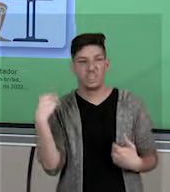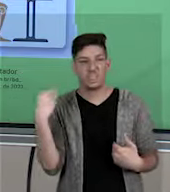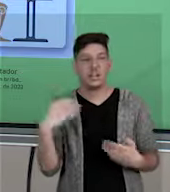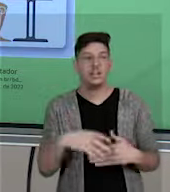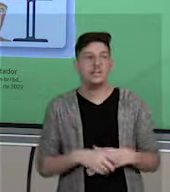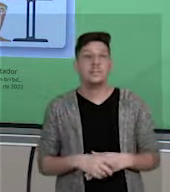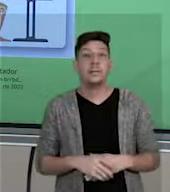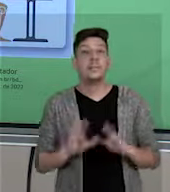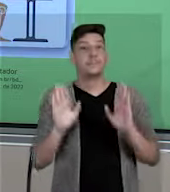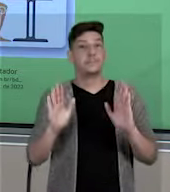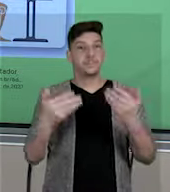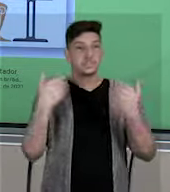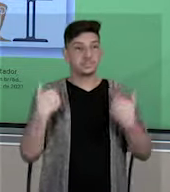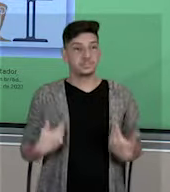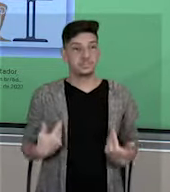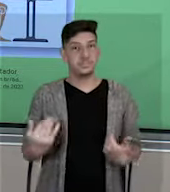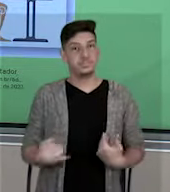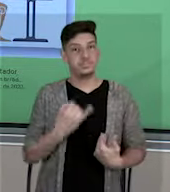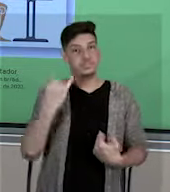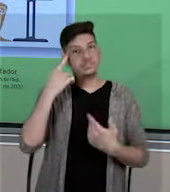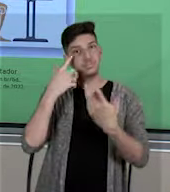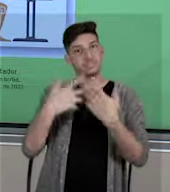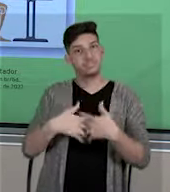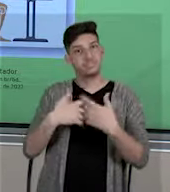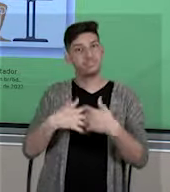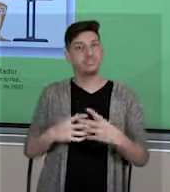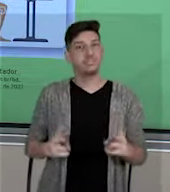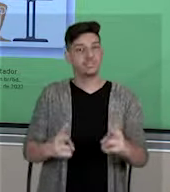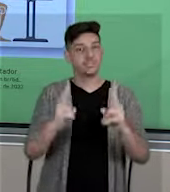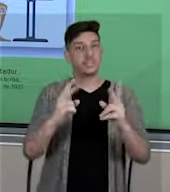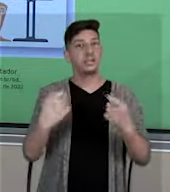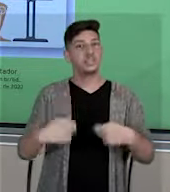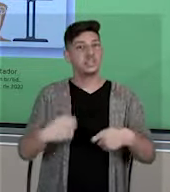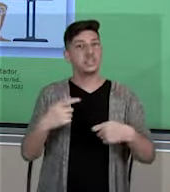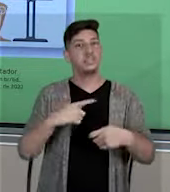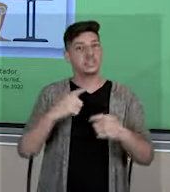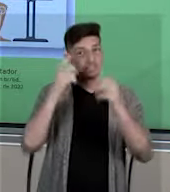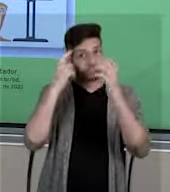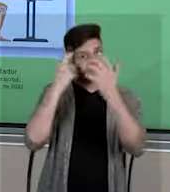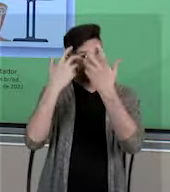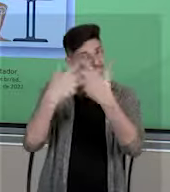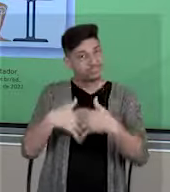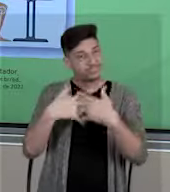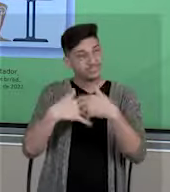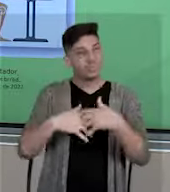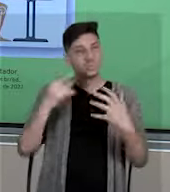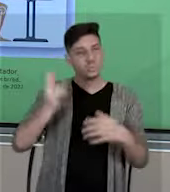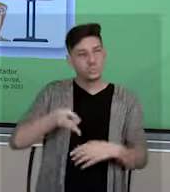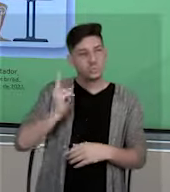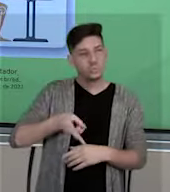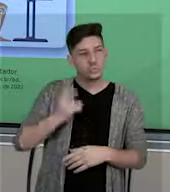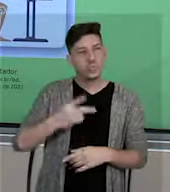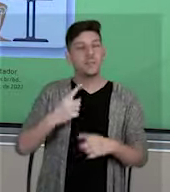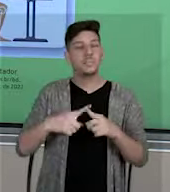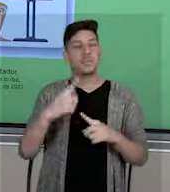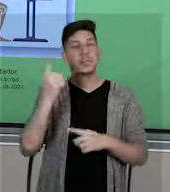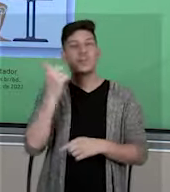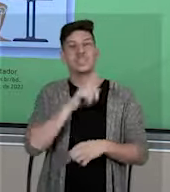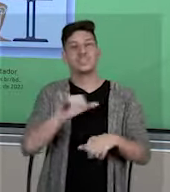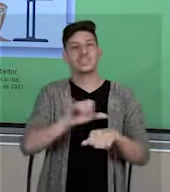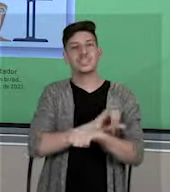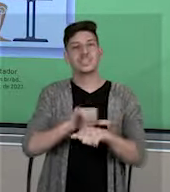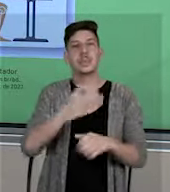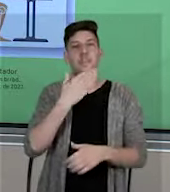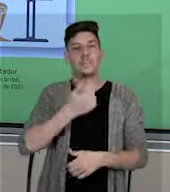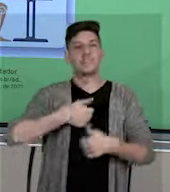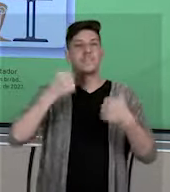a gente tem que pensar nela o tempo todo. A gente tem que transformar ela num pensamento contínuo para que a gente adote maneiras mais adequadas de sentar,